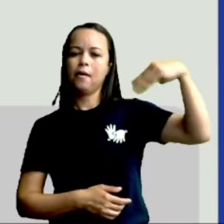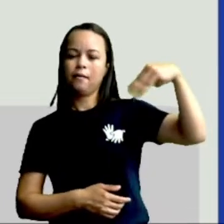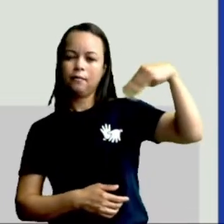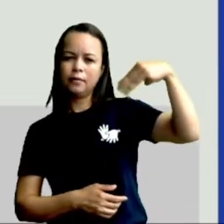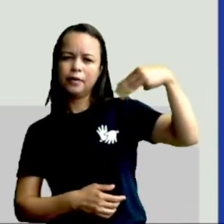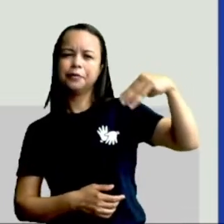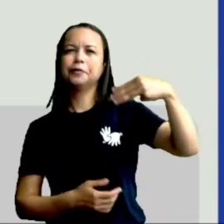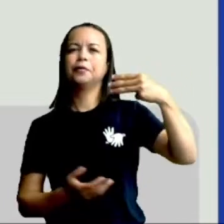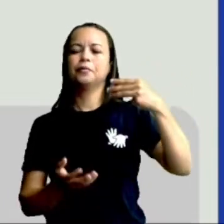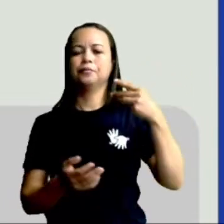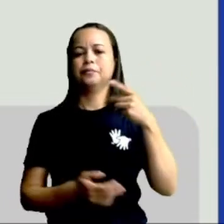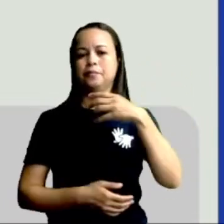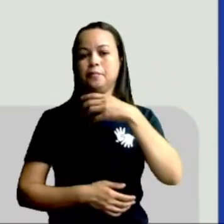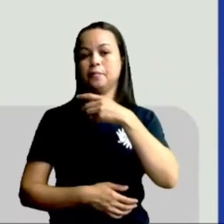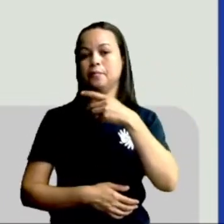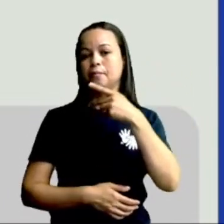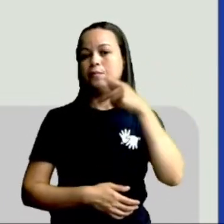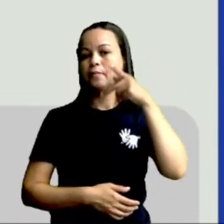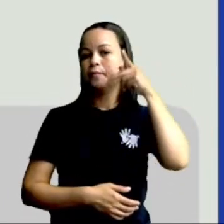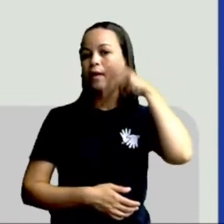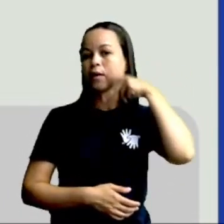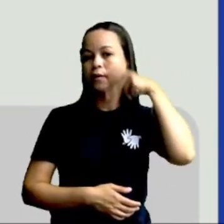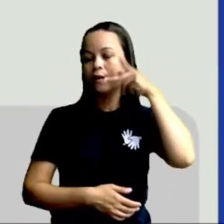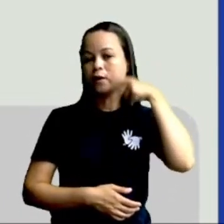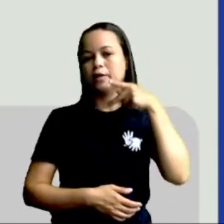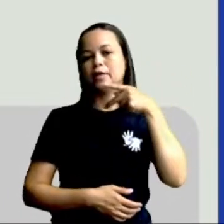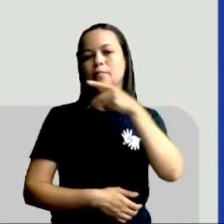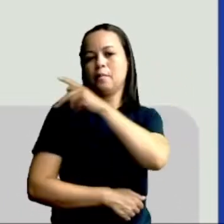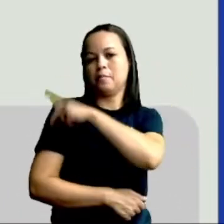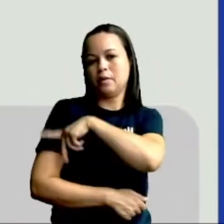Maranhão, Paraíba, Piauí,